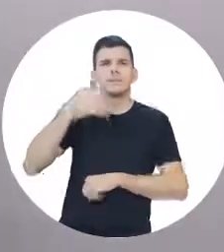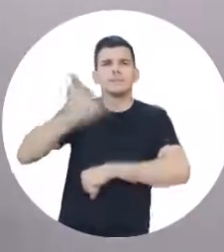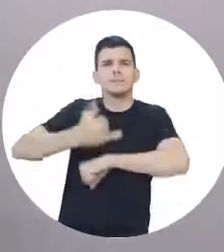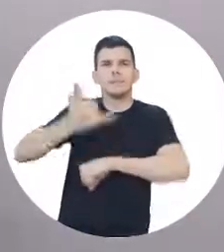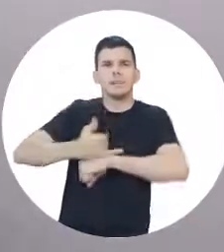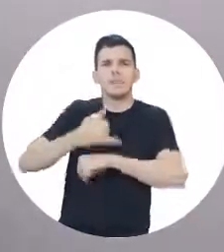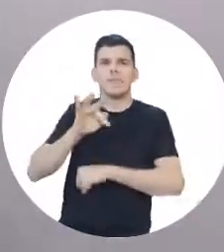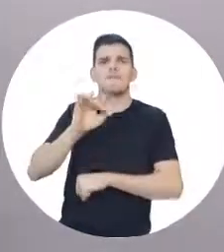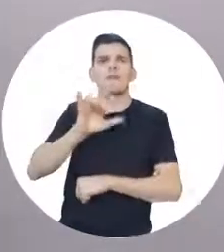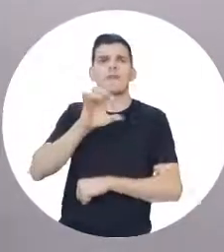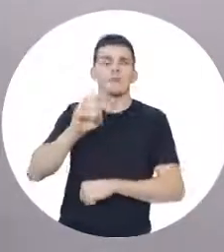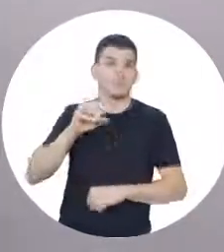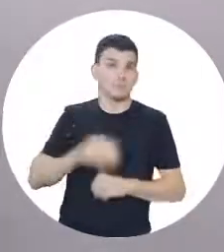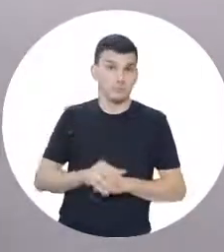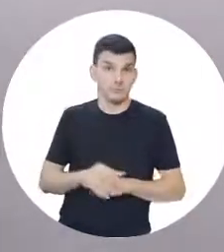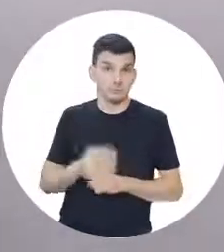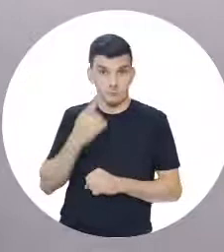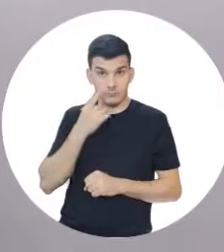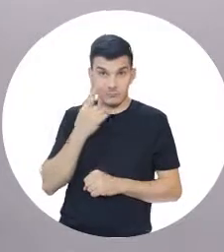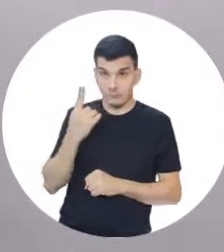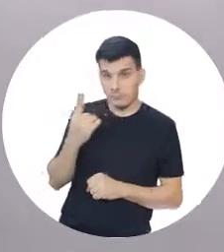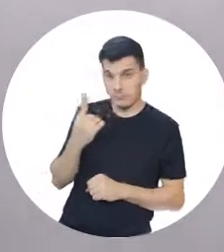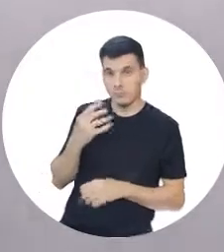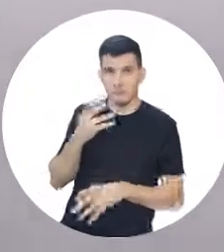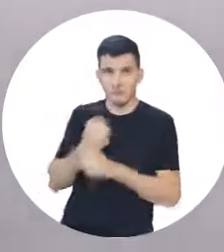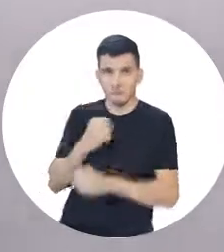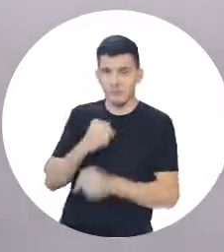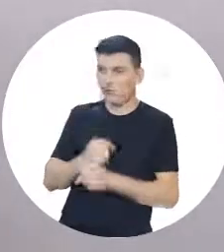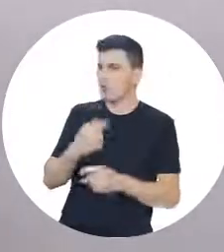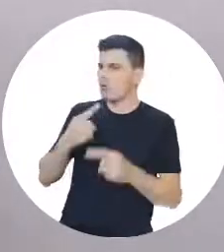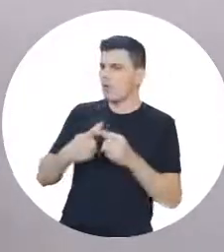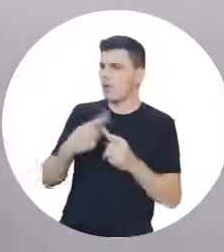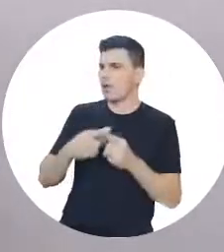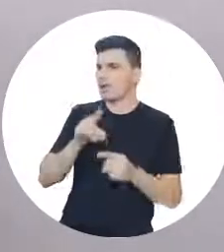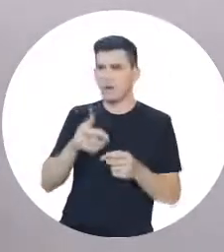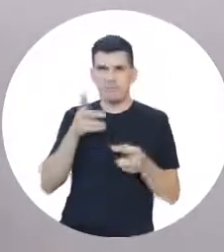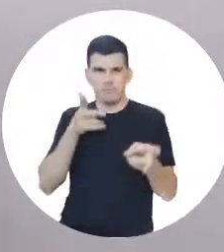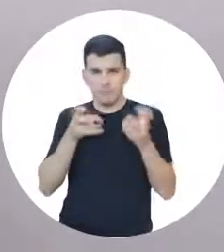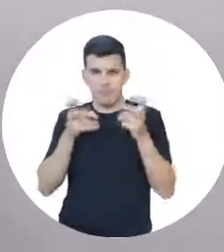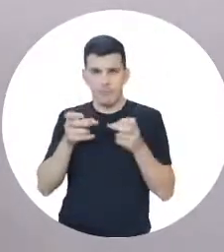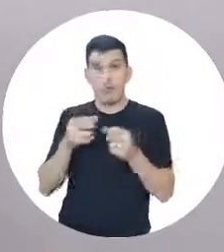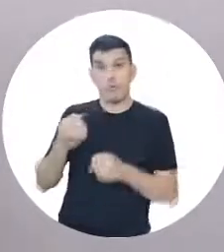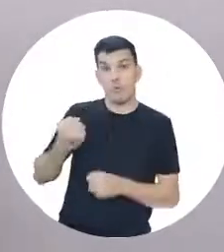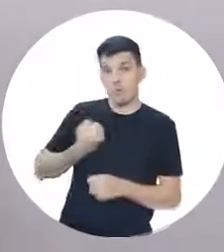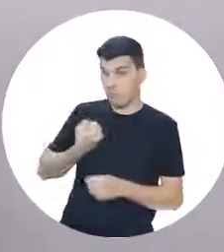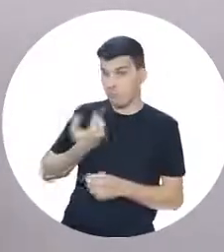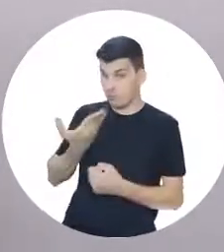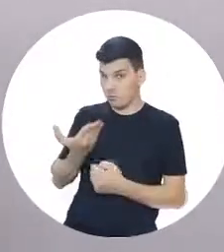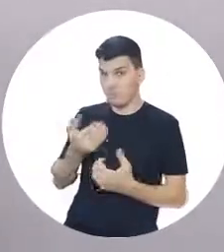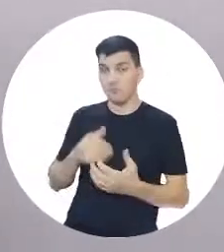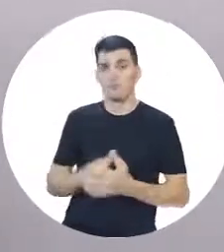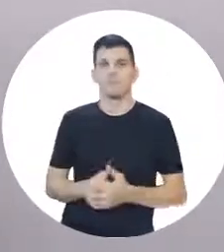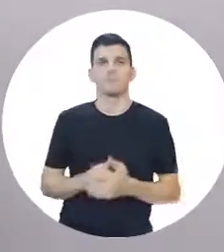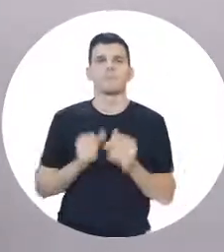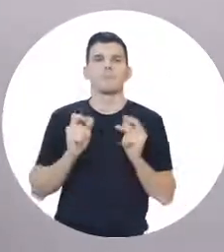ferro? Fica mais fácil calcular o NOX aqui, porque é só você observar o número que está aqui embaixo.